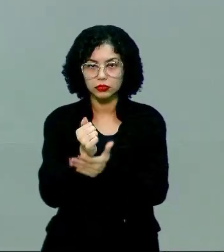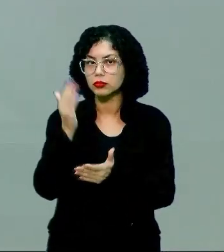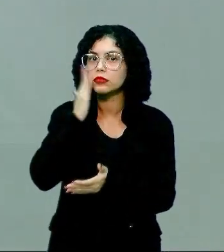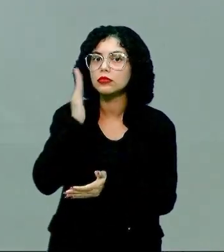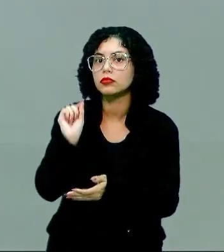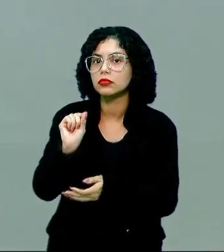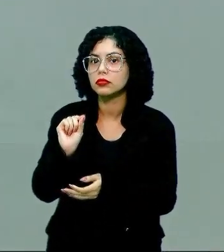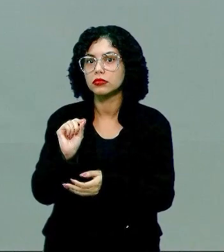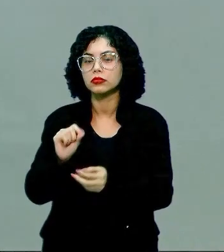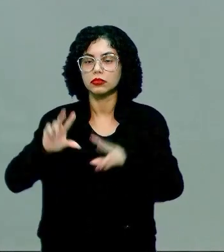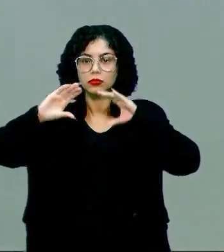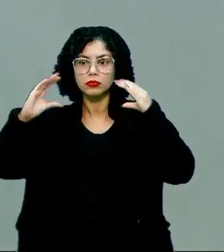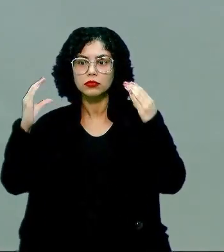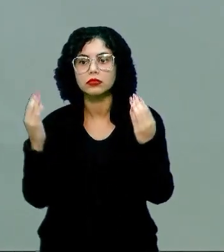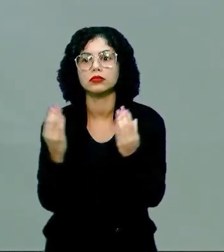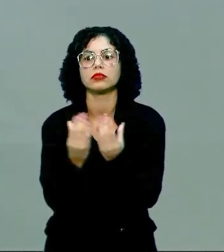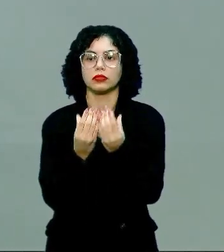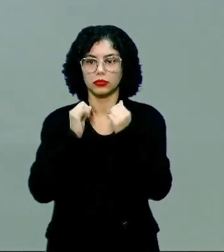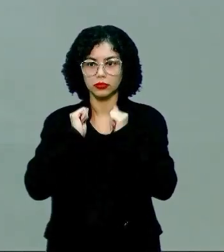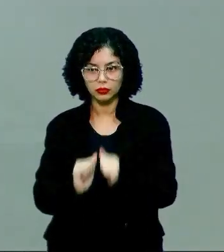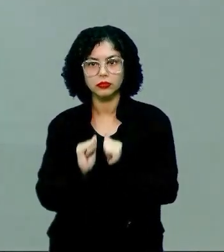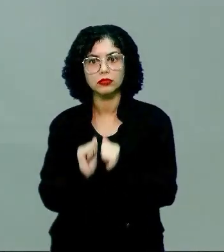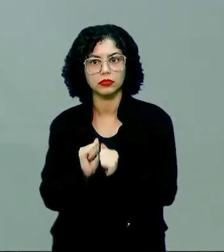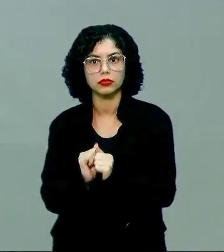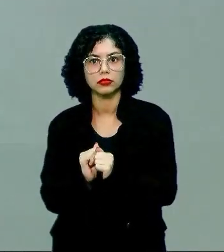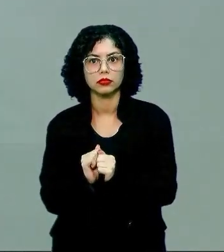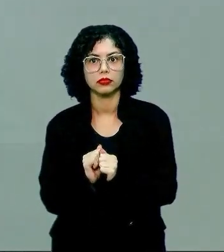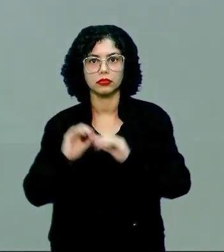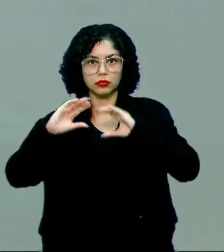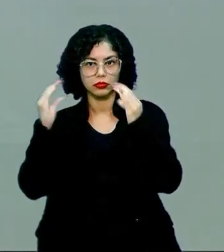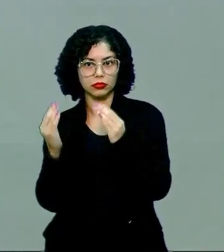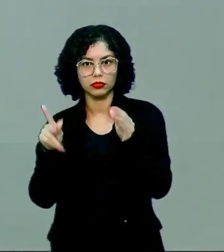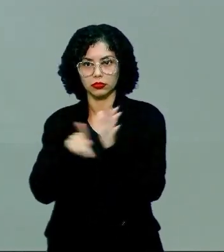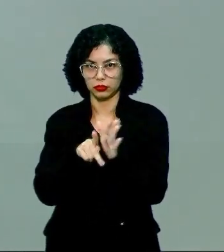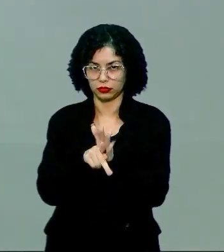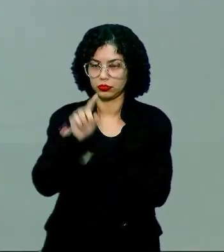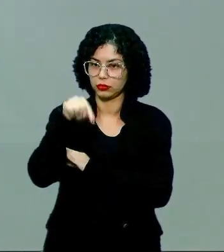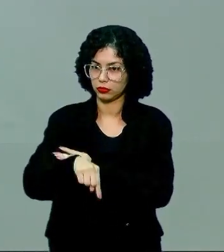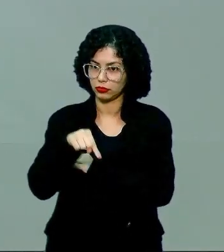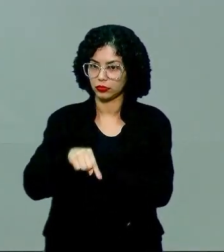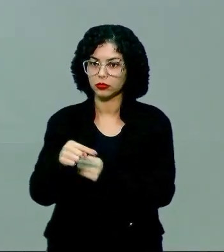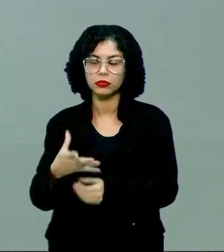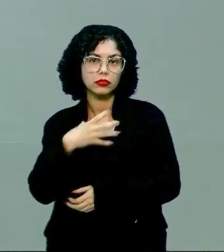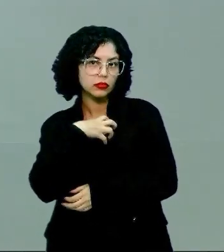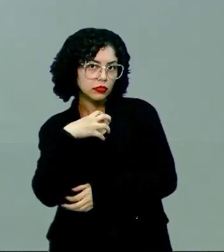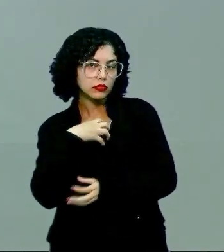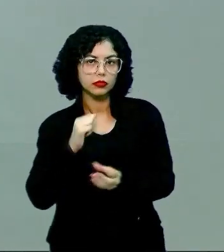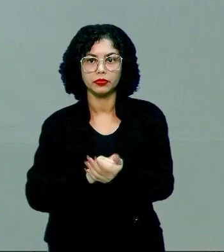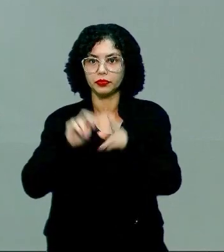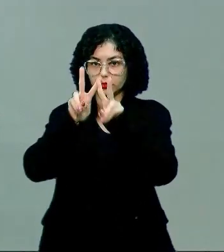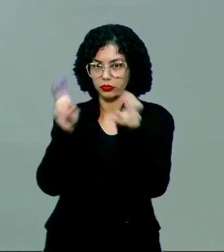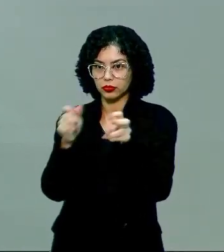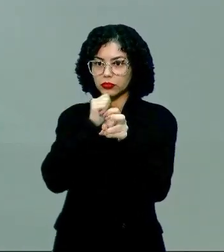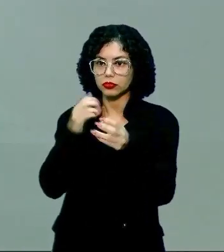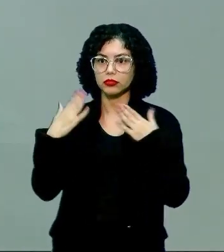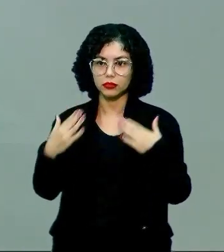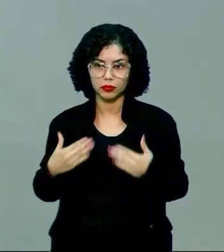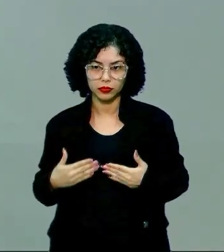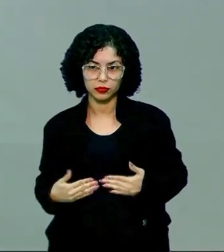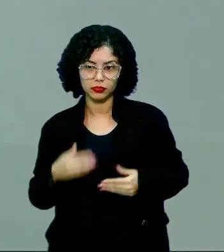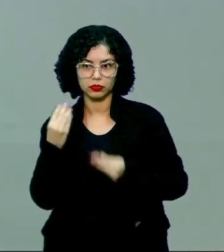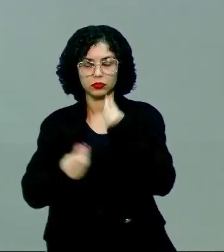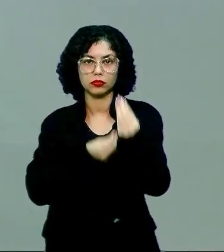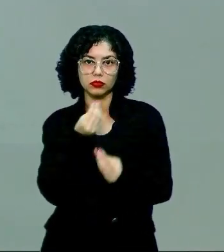busca compreender o ser para que esse ser possa ser ou seja aqui é o momento em que a gente vai ter o nosso corpo